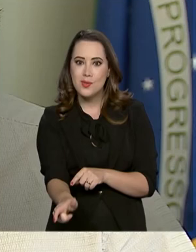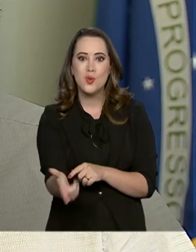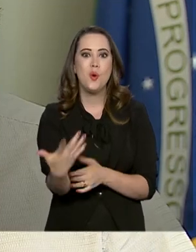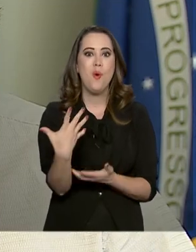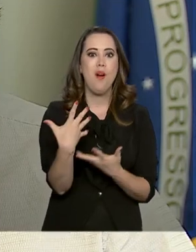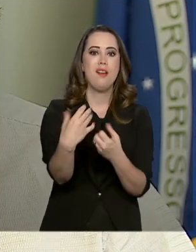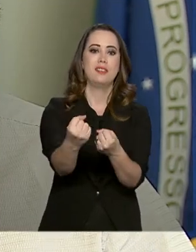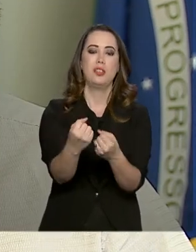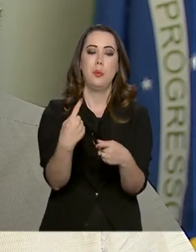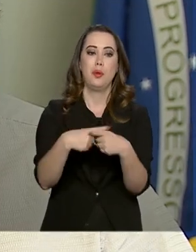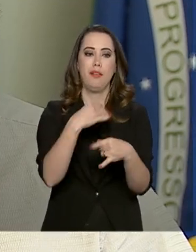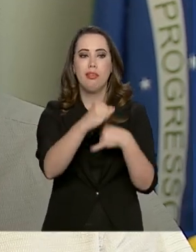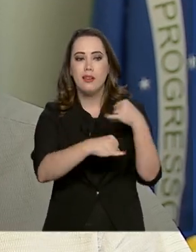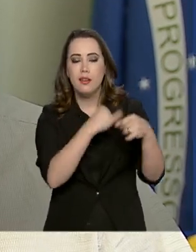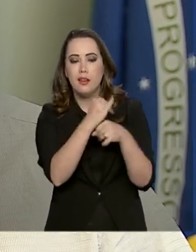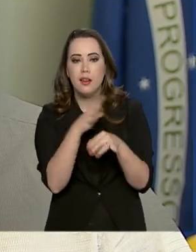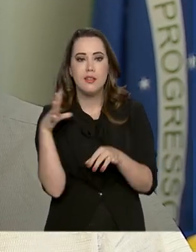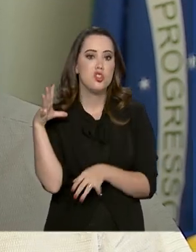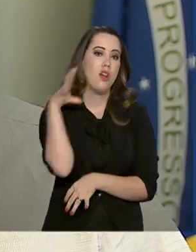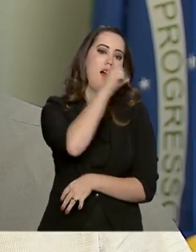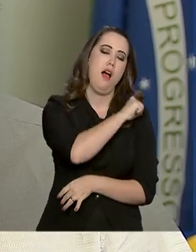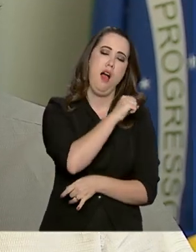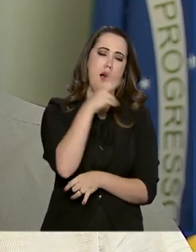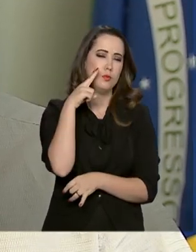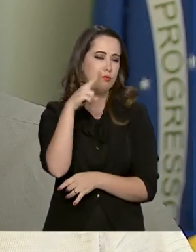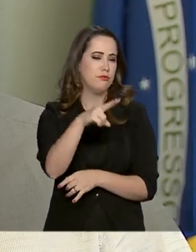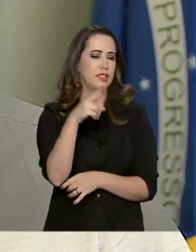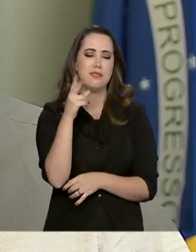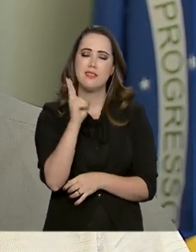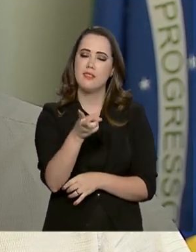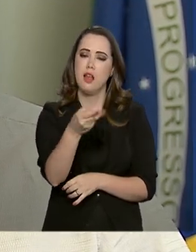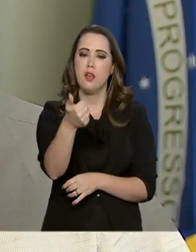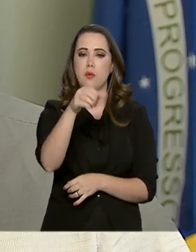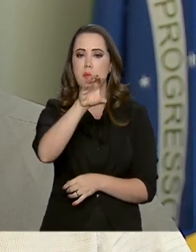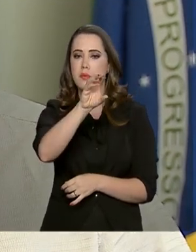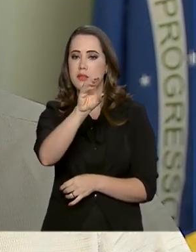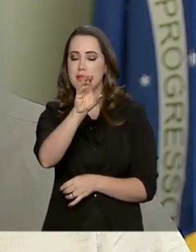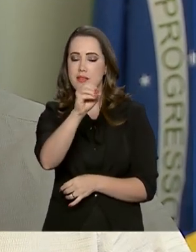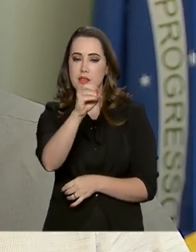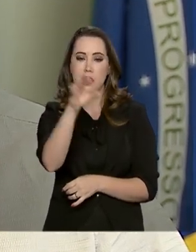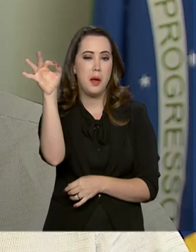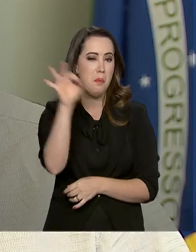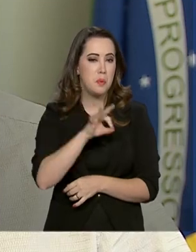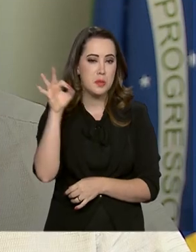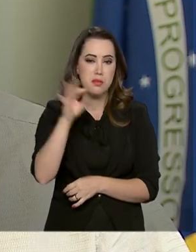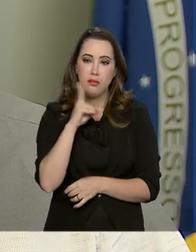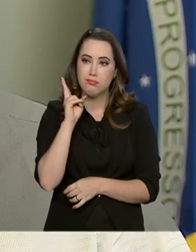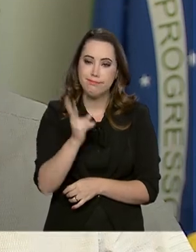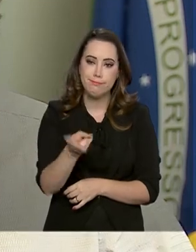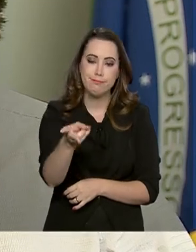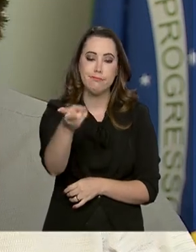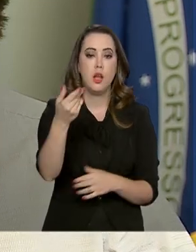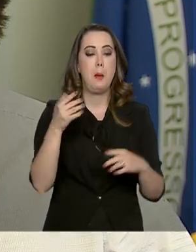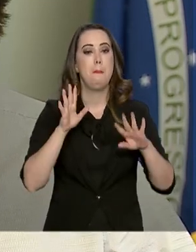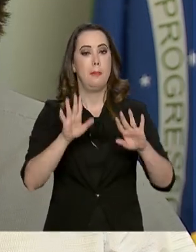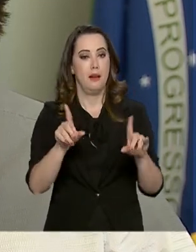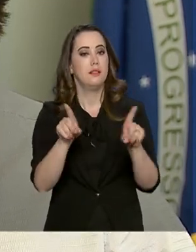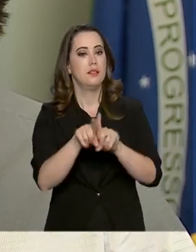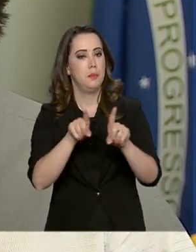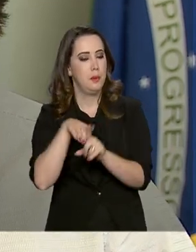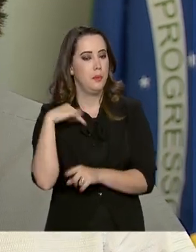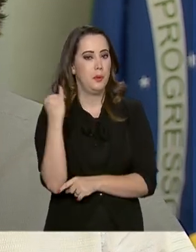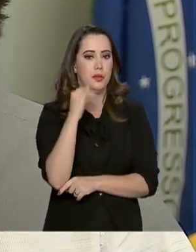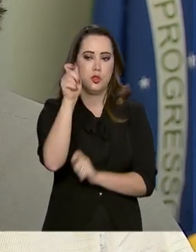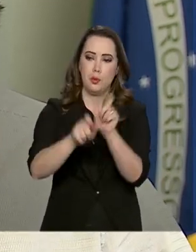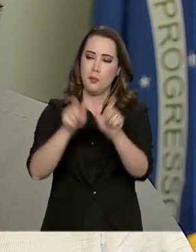inserido na internet que vai ter o governo na palma da mão 24 horas por dia sete dias por semana onde ele quiser em qualquer lugar mas ganha também é aquele